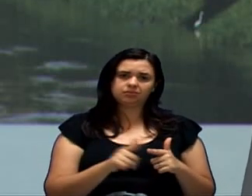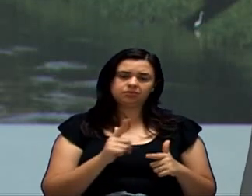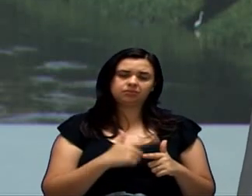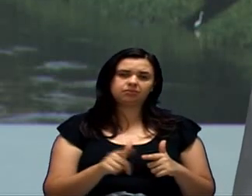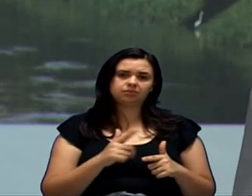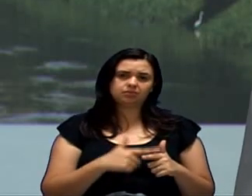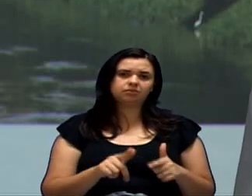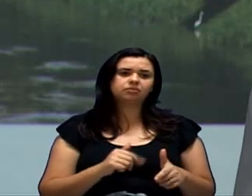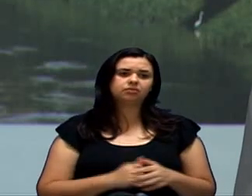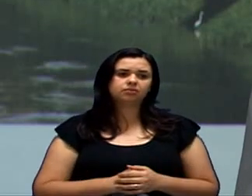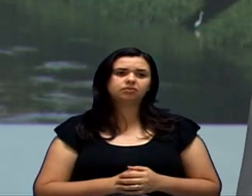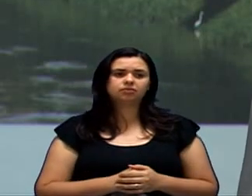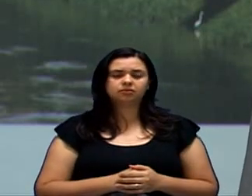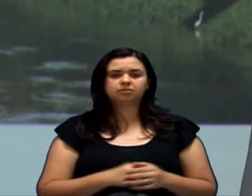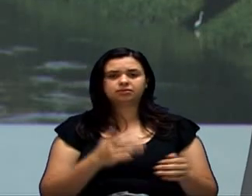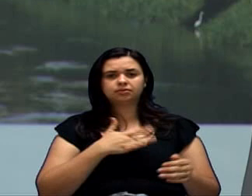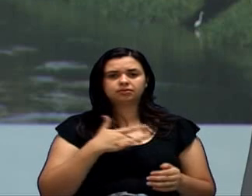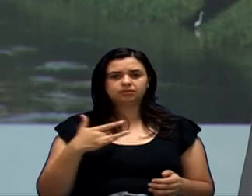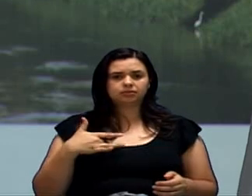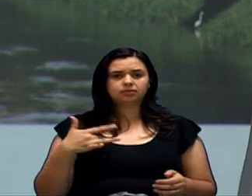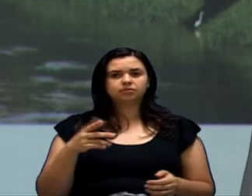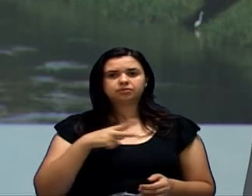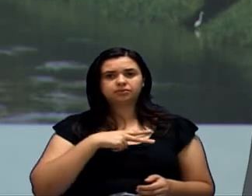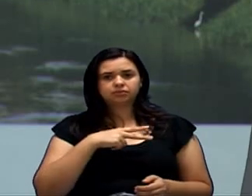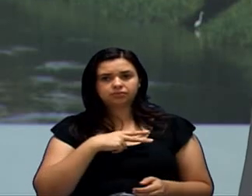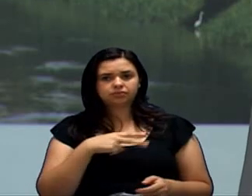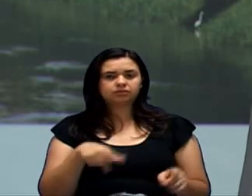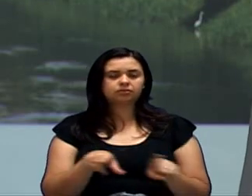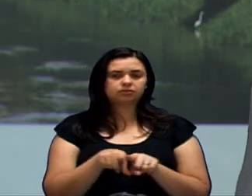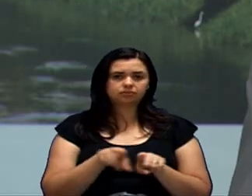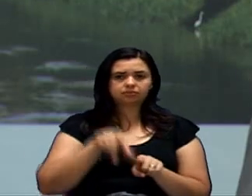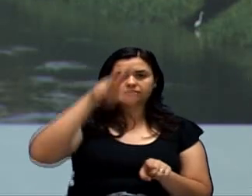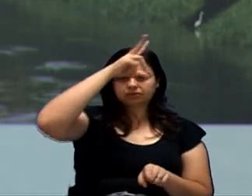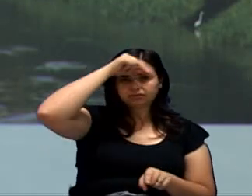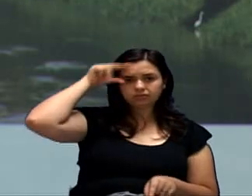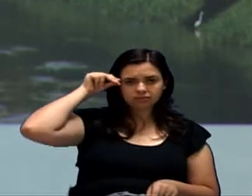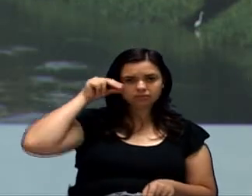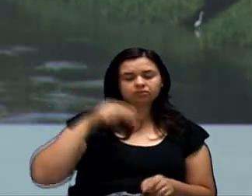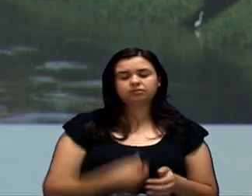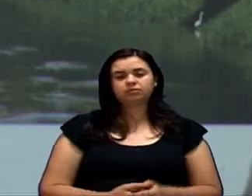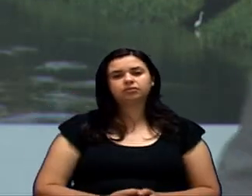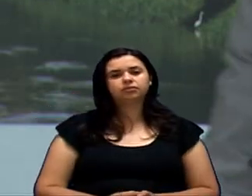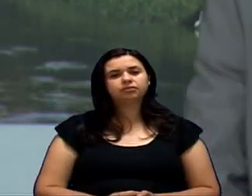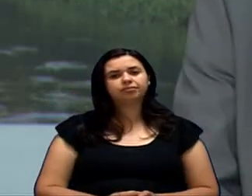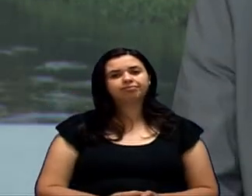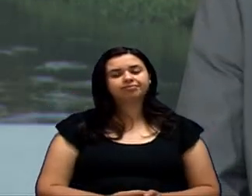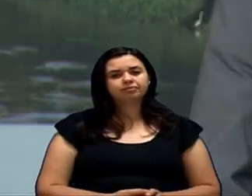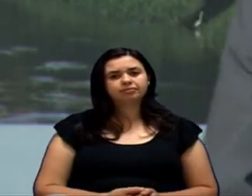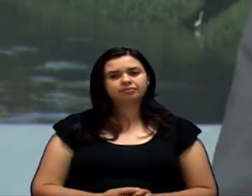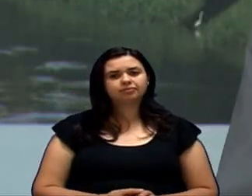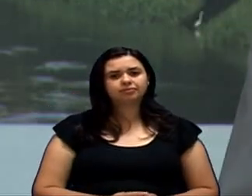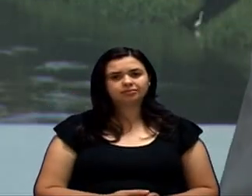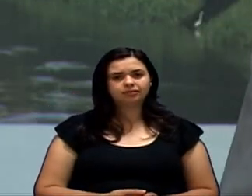previdenciário tem, tanto na iniciativa privada quanto na pública. E